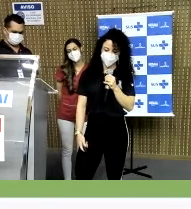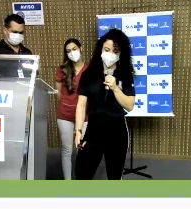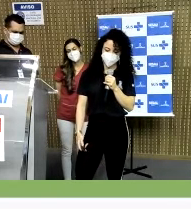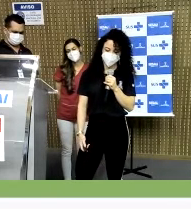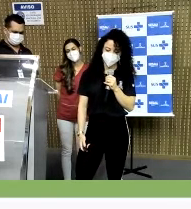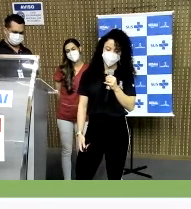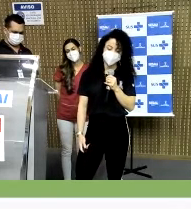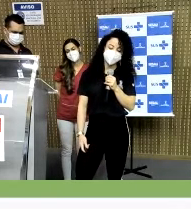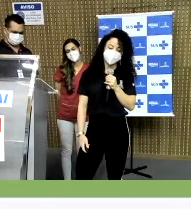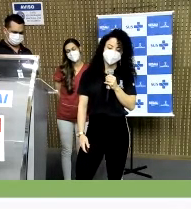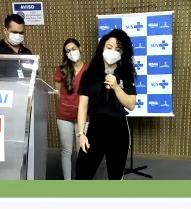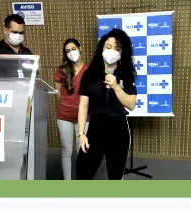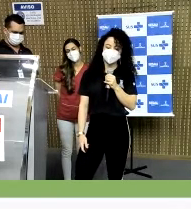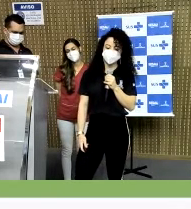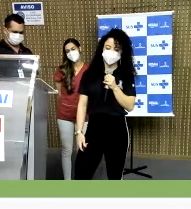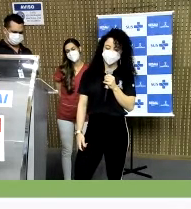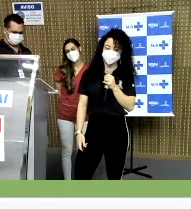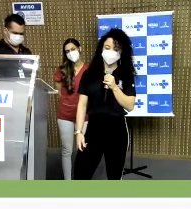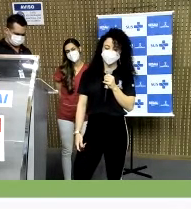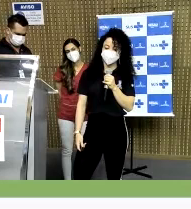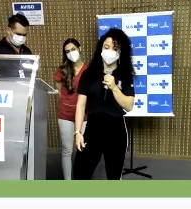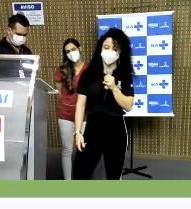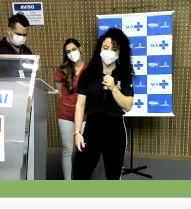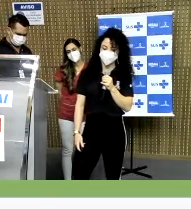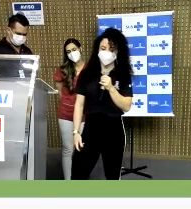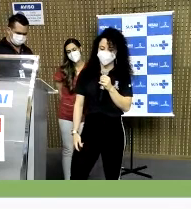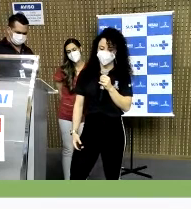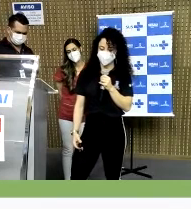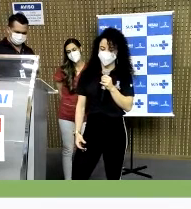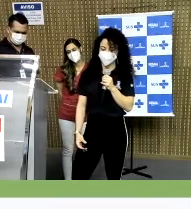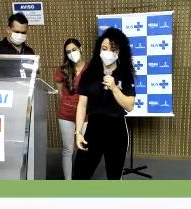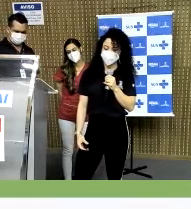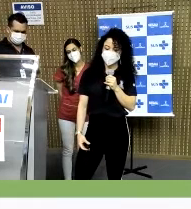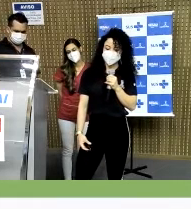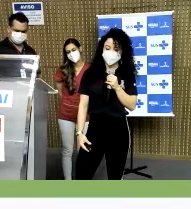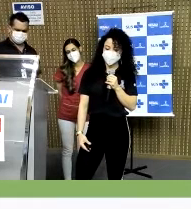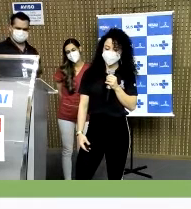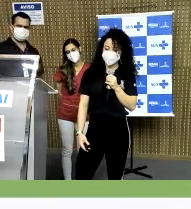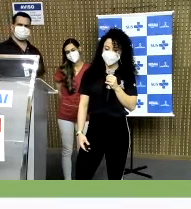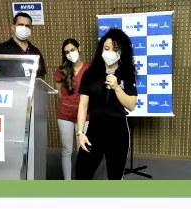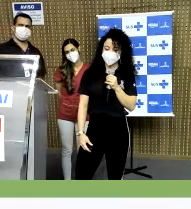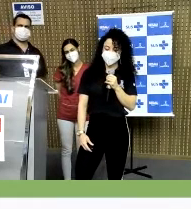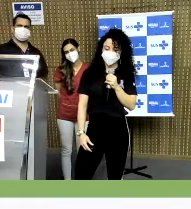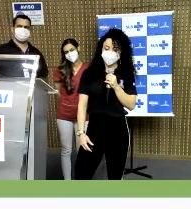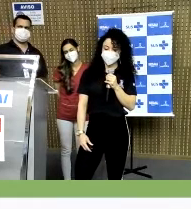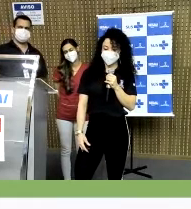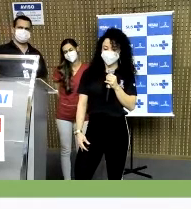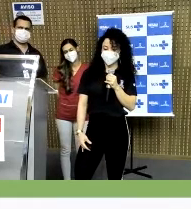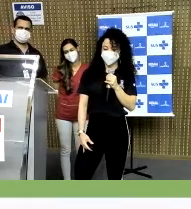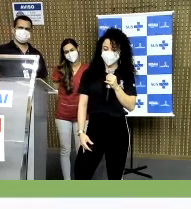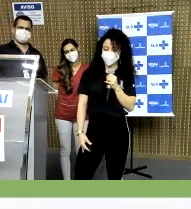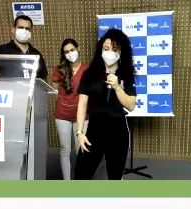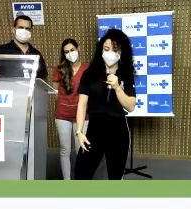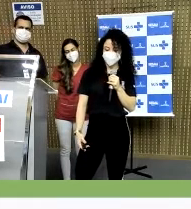correto imediatamente. Em relação à sífilis congênita, o número de casos notificados na unidade de crianças